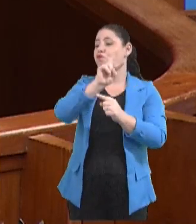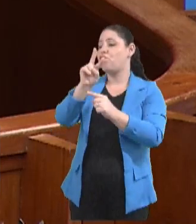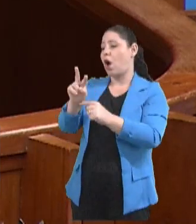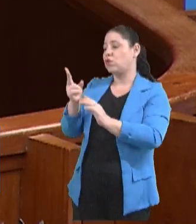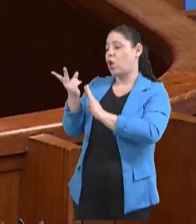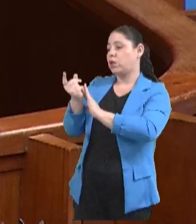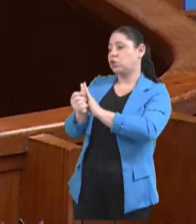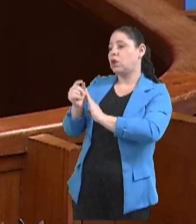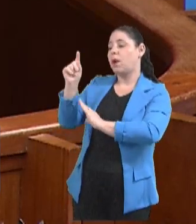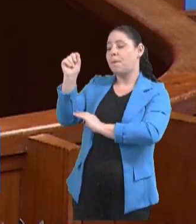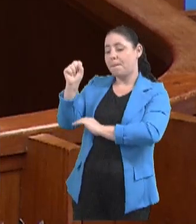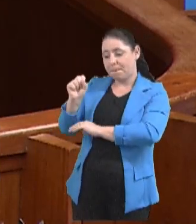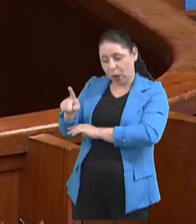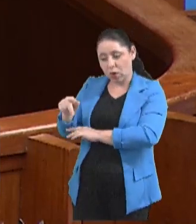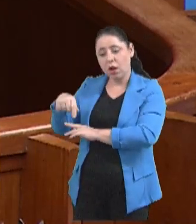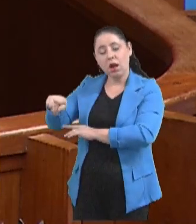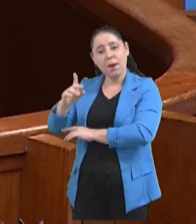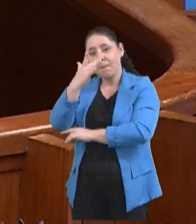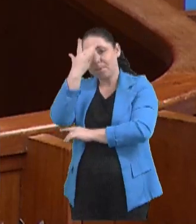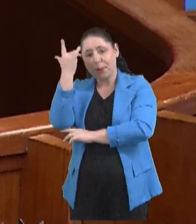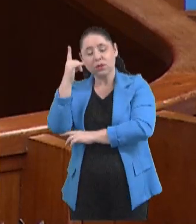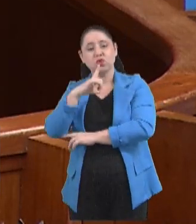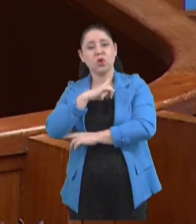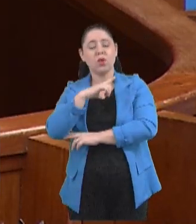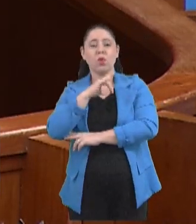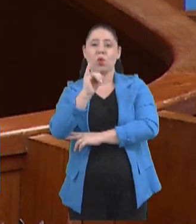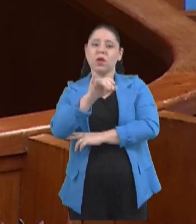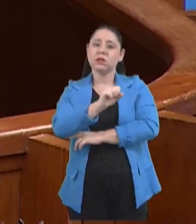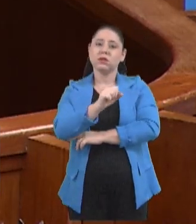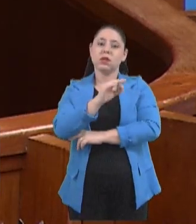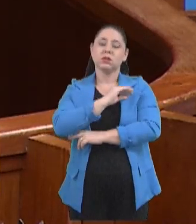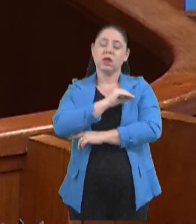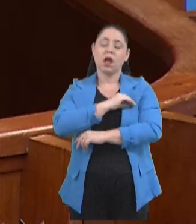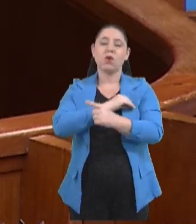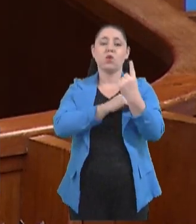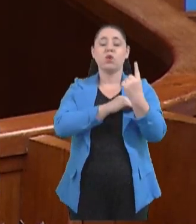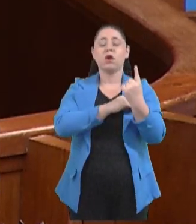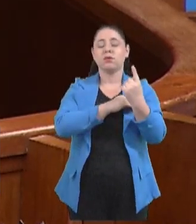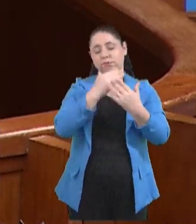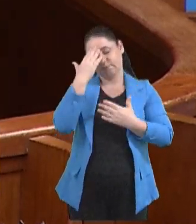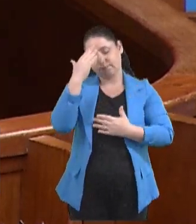dinheiro aos pensionistas e aposentados de um salário mínimo. Muito obrigado, senhor presidente.